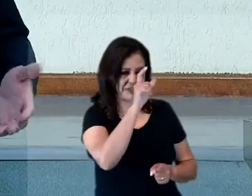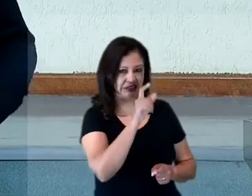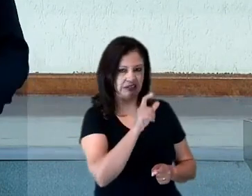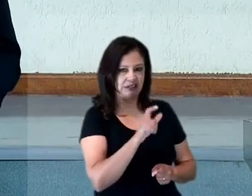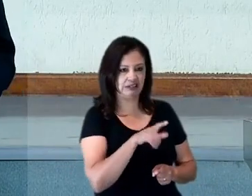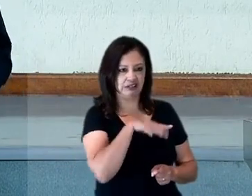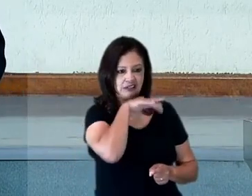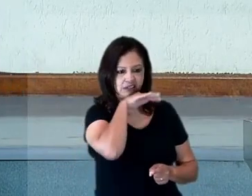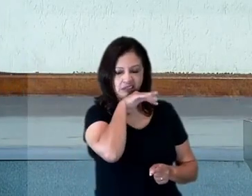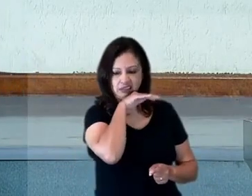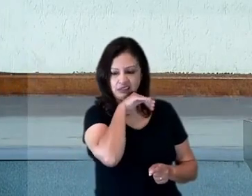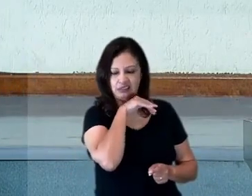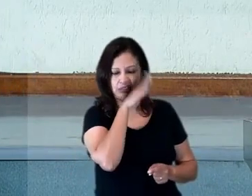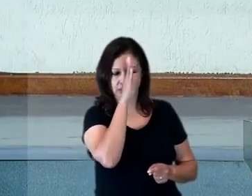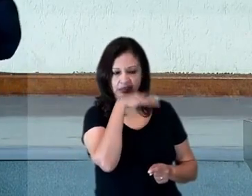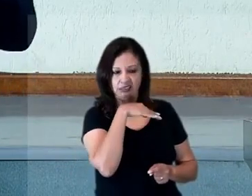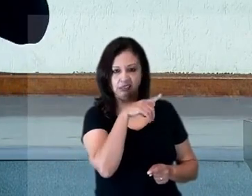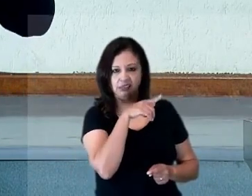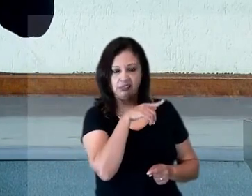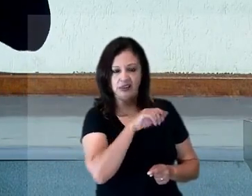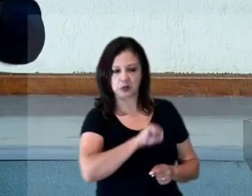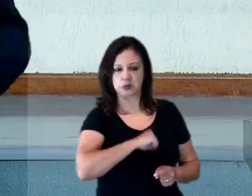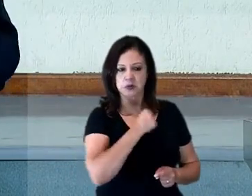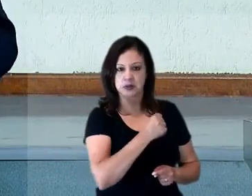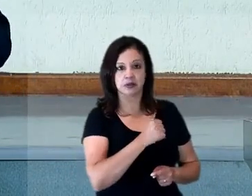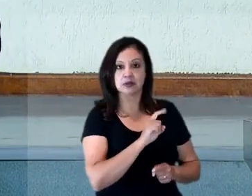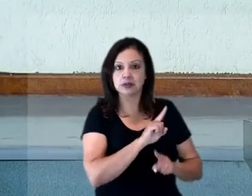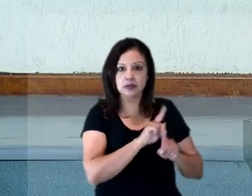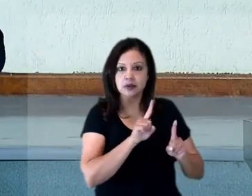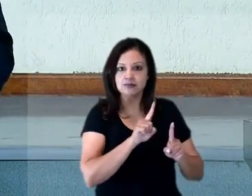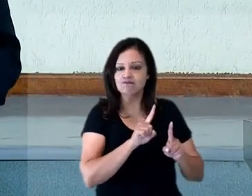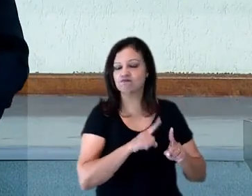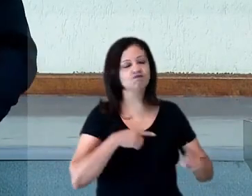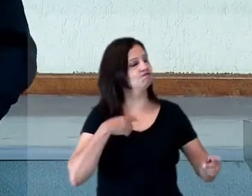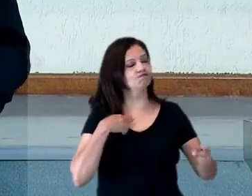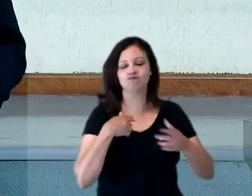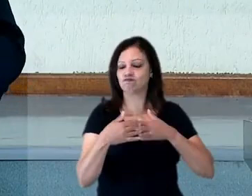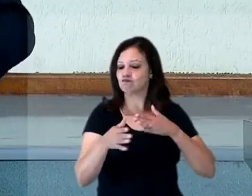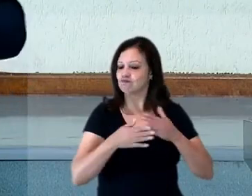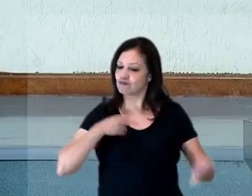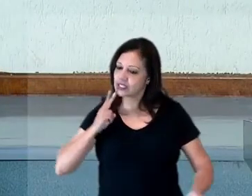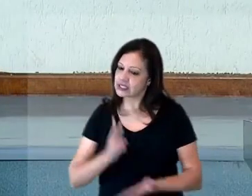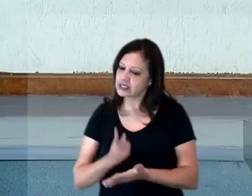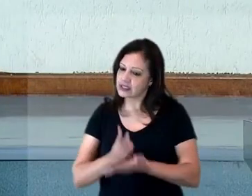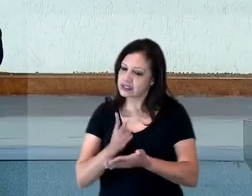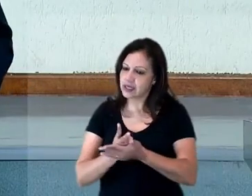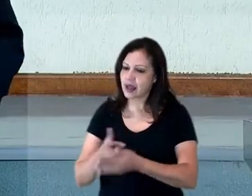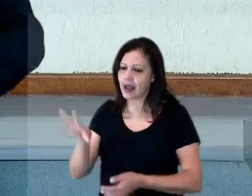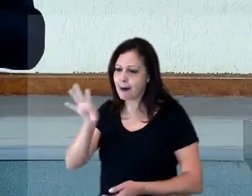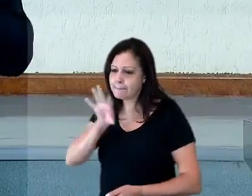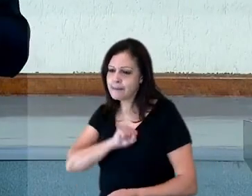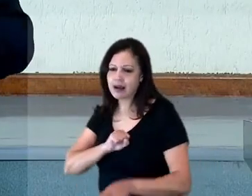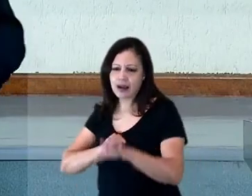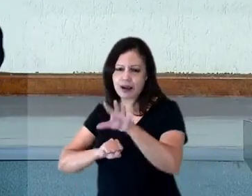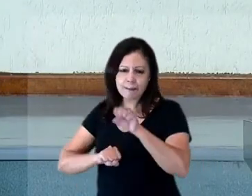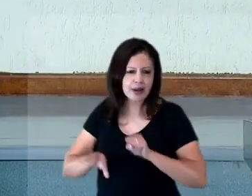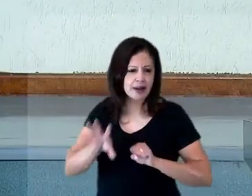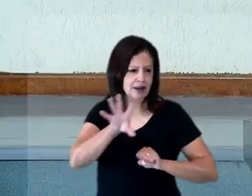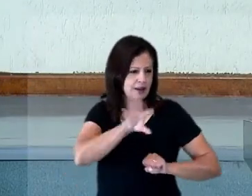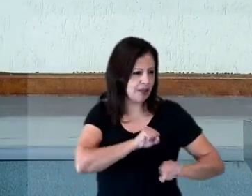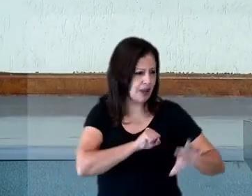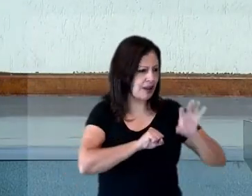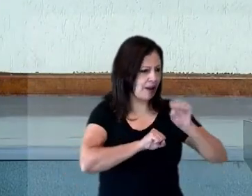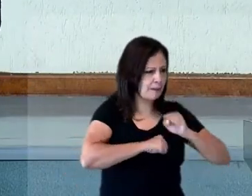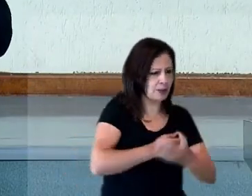das circunstâncias, independentemente do jeito, do comportamento, do caráter, da vida que a pessoa